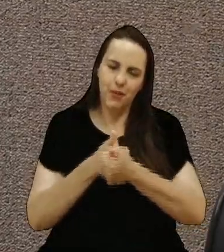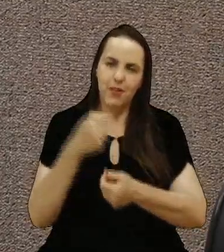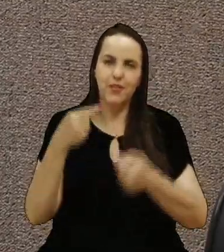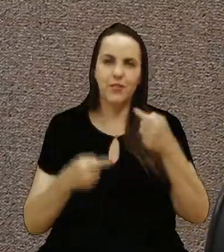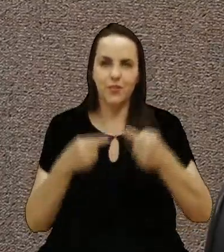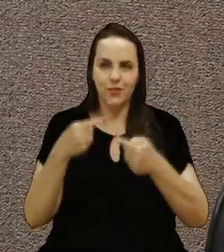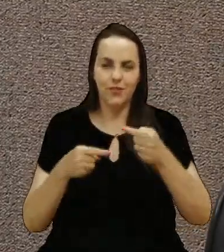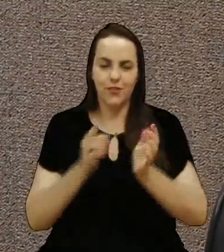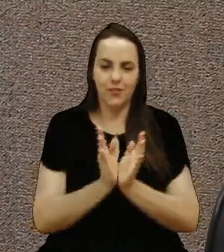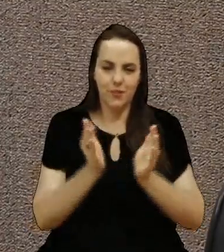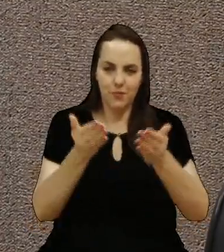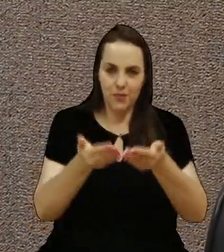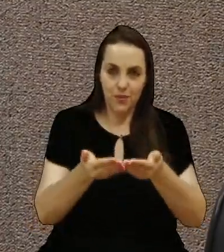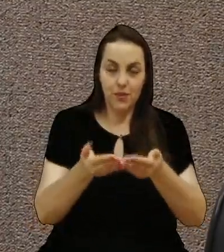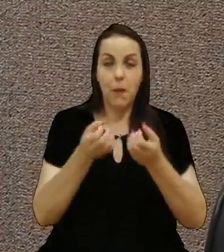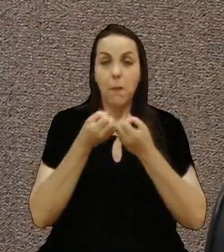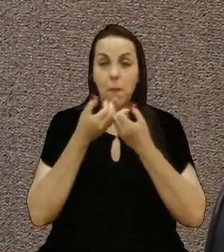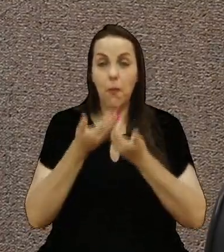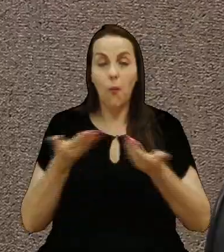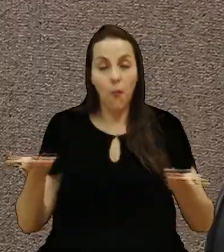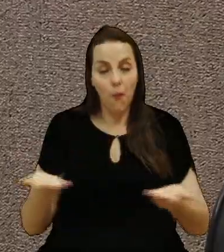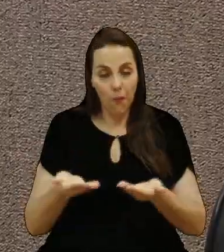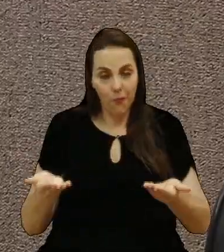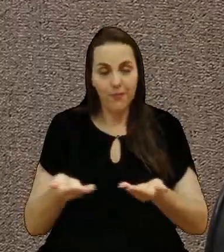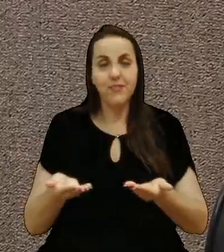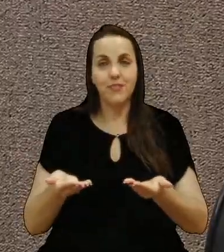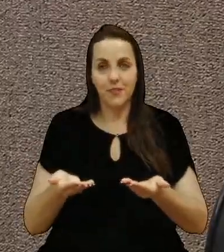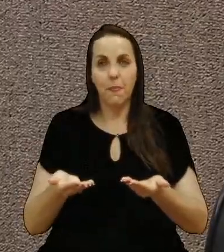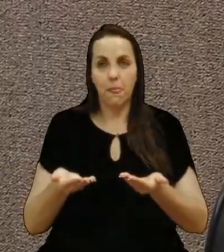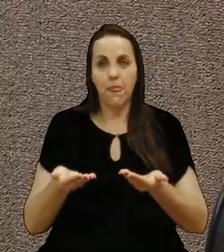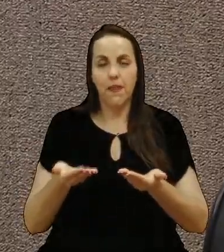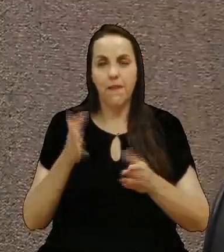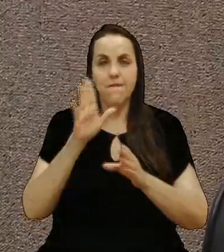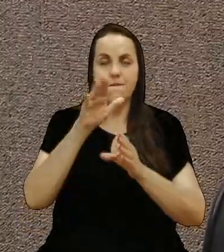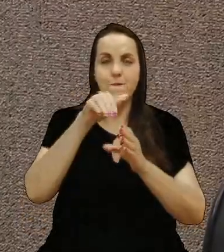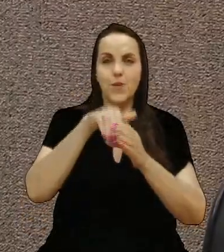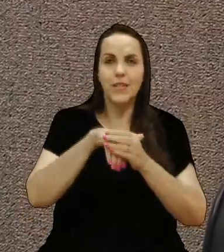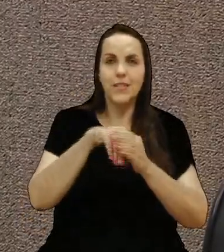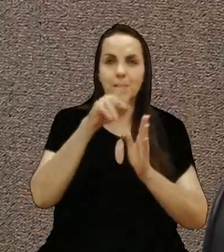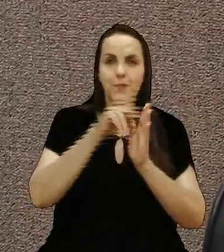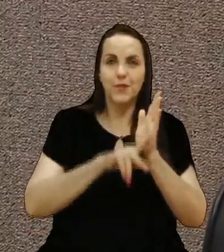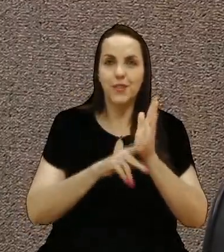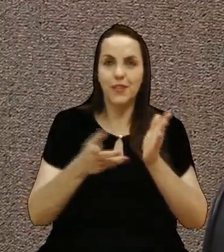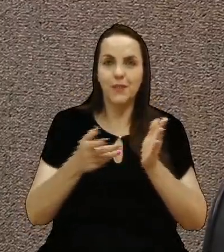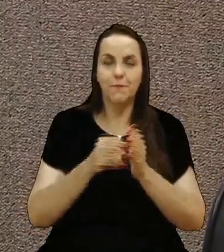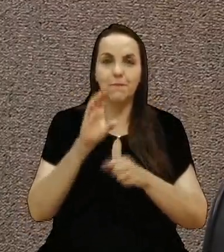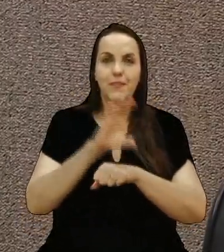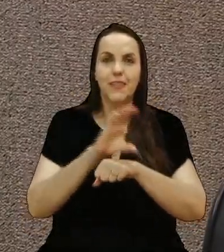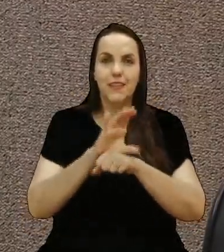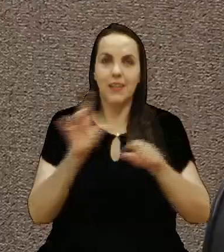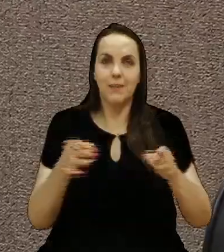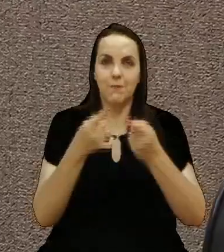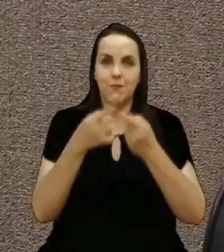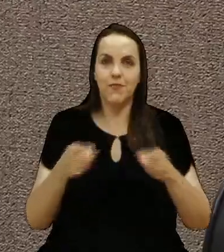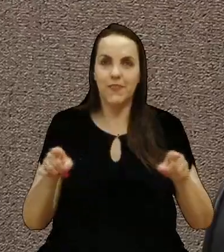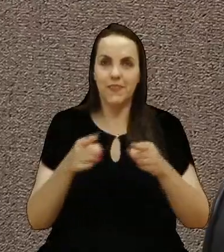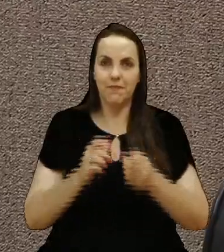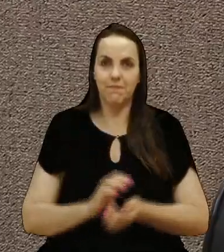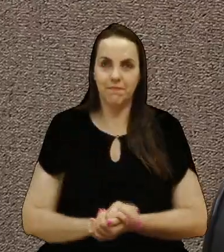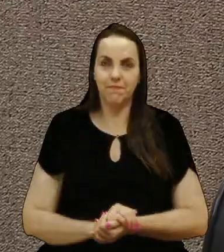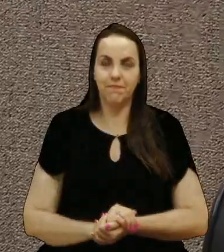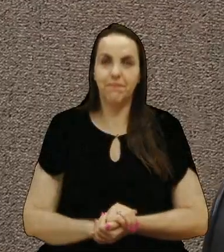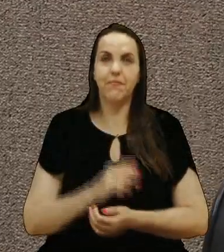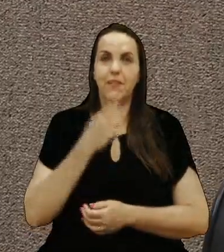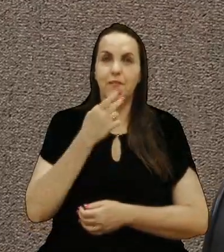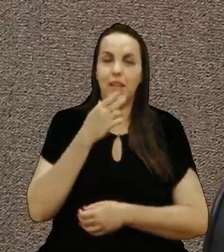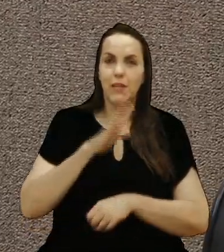nas comissões, e que bom que hoje nós estamos para votar esse projeto do CETEC musical. Nós falamos